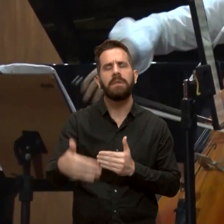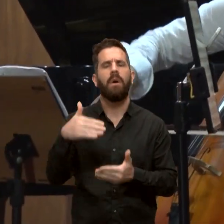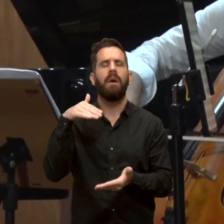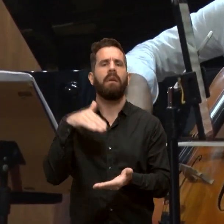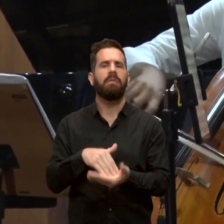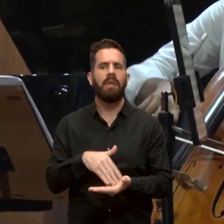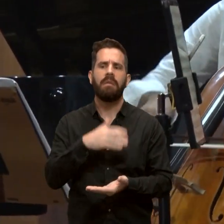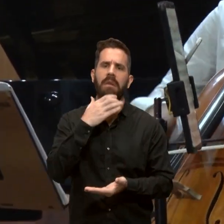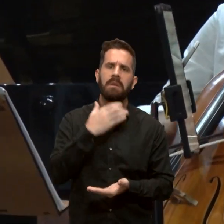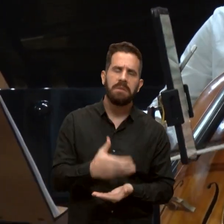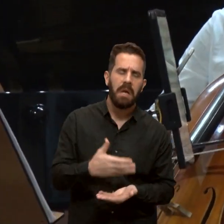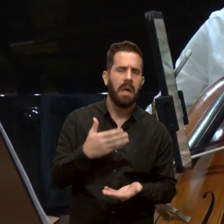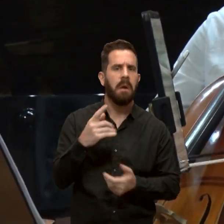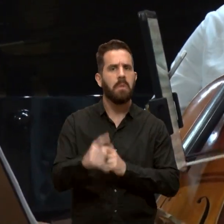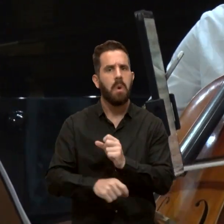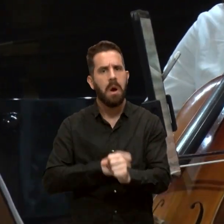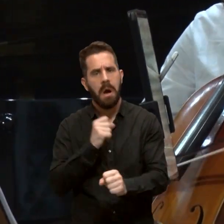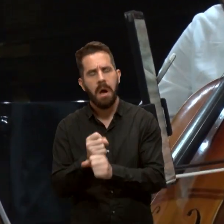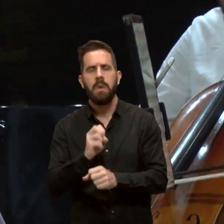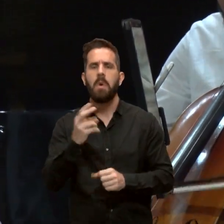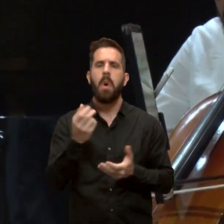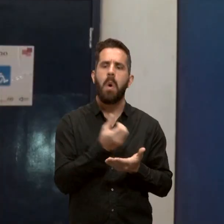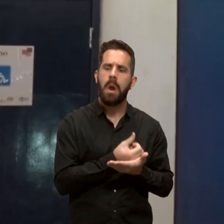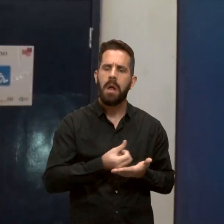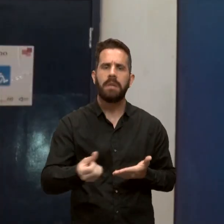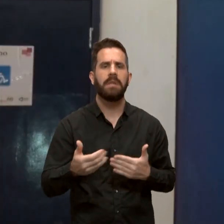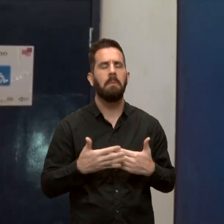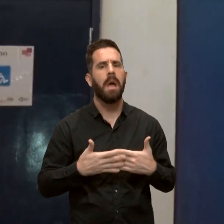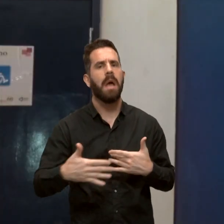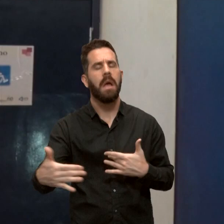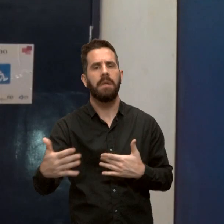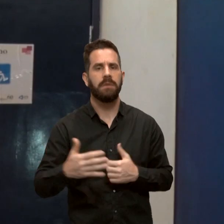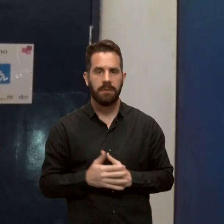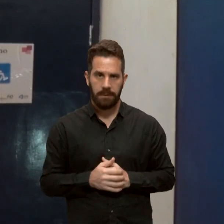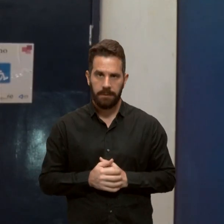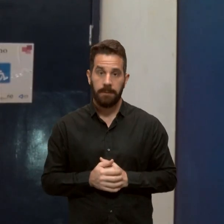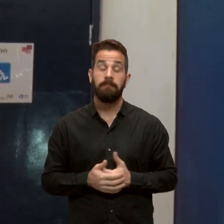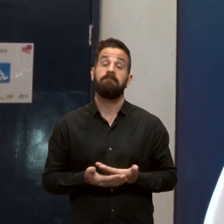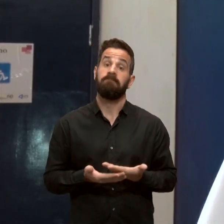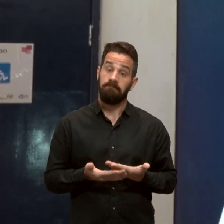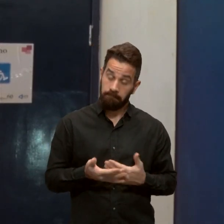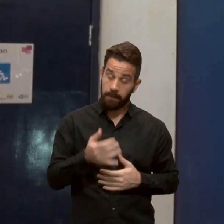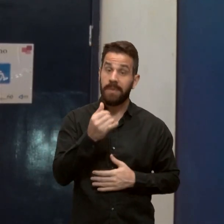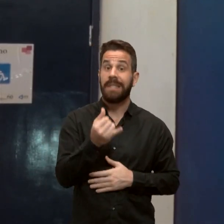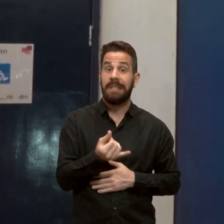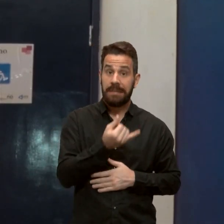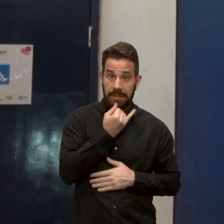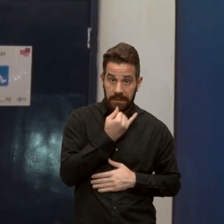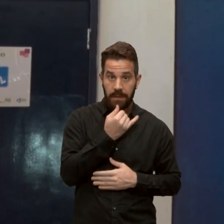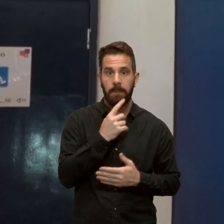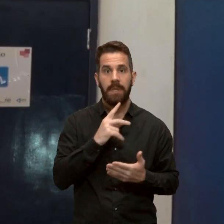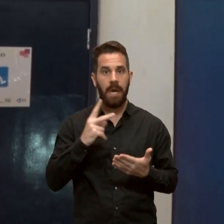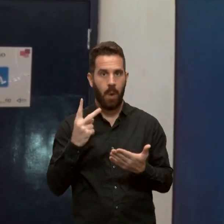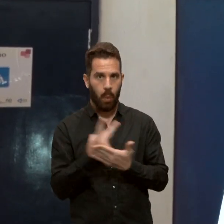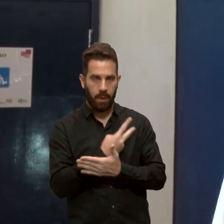ano, ao longo aí desse semestre letivo? Bom, infelizmente nós tivemos uma parada abrupta com a pandemia, mas